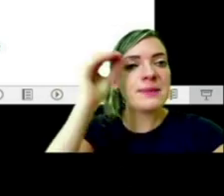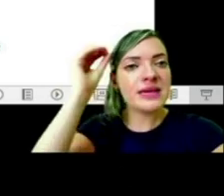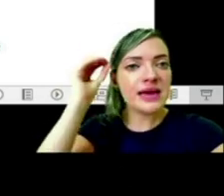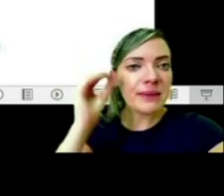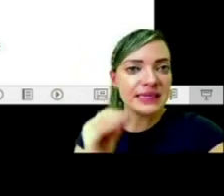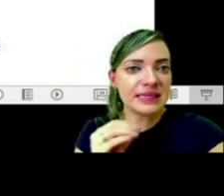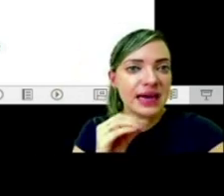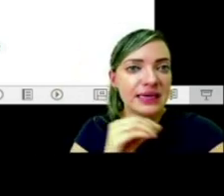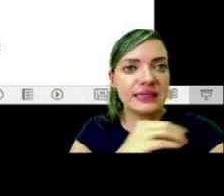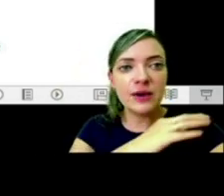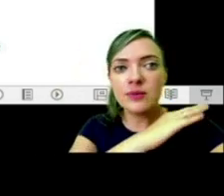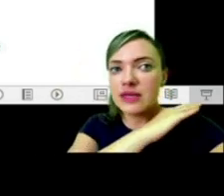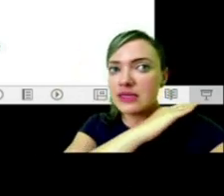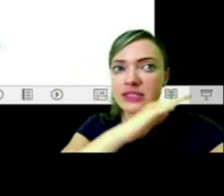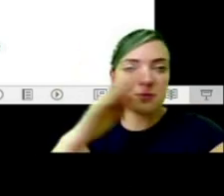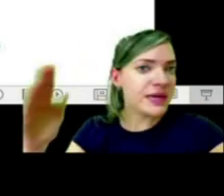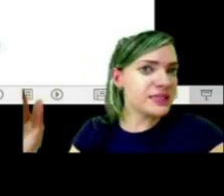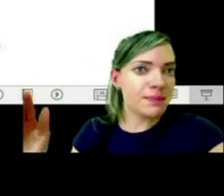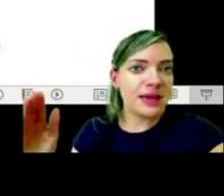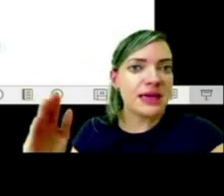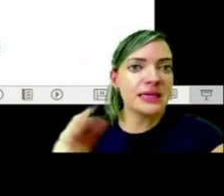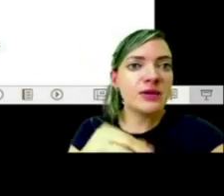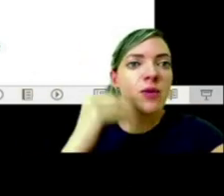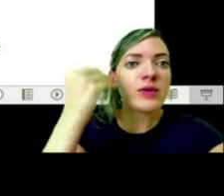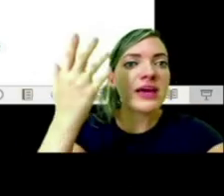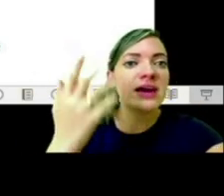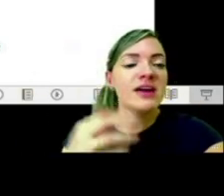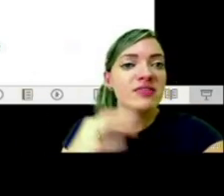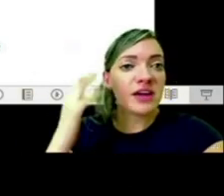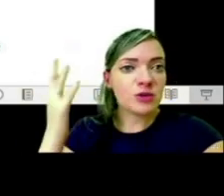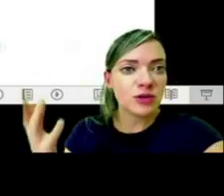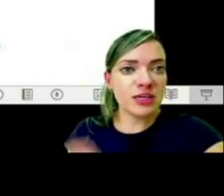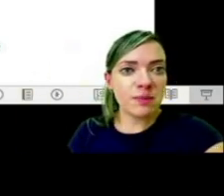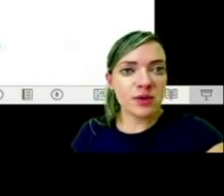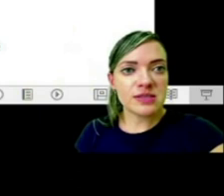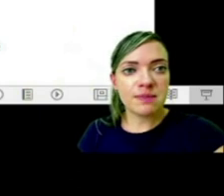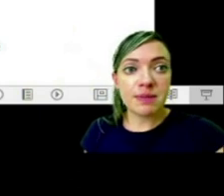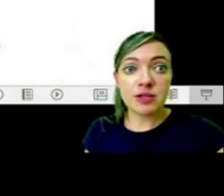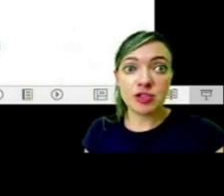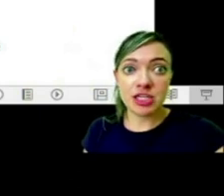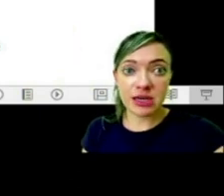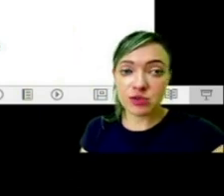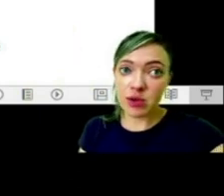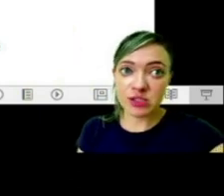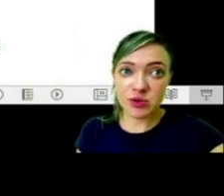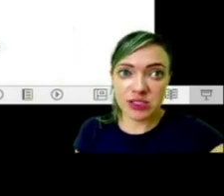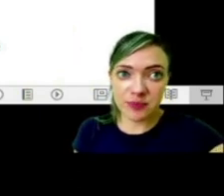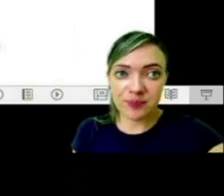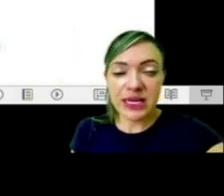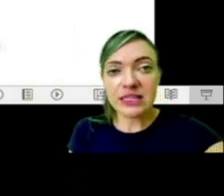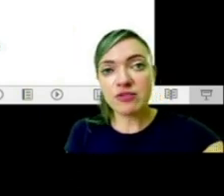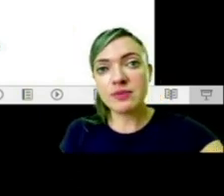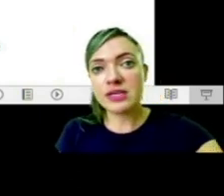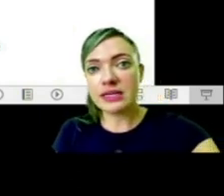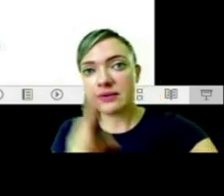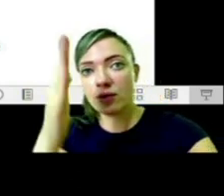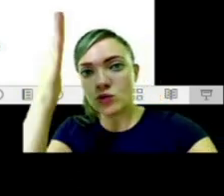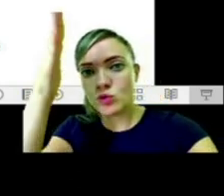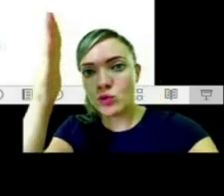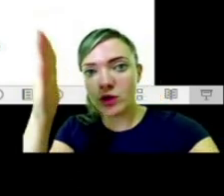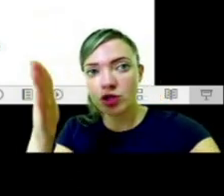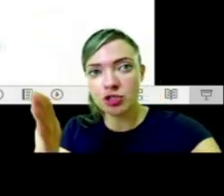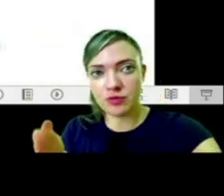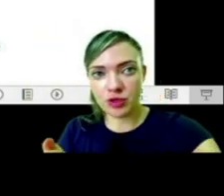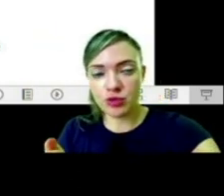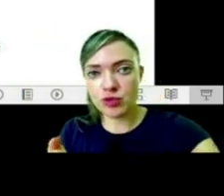para sempre gabaritar e não desperceber ali qualquer fator que possa prejudicar o seu raciocínio. Então vamos ali, tem